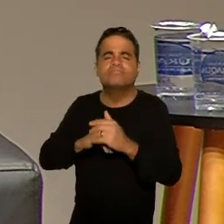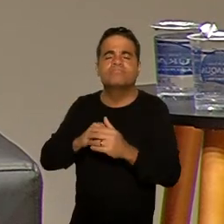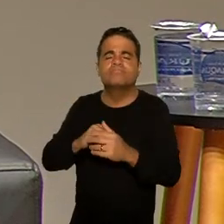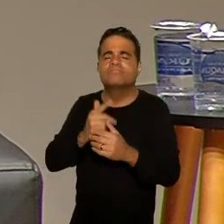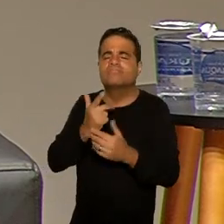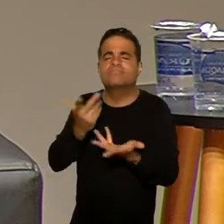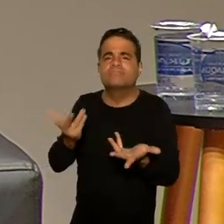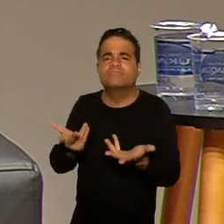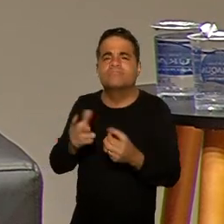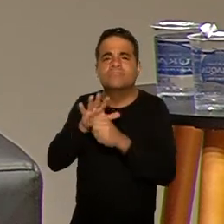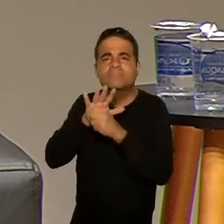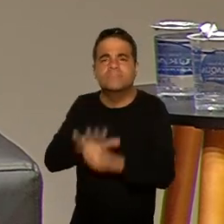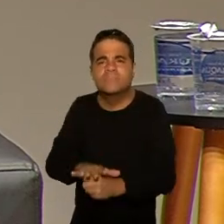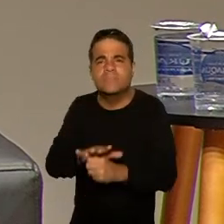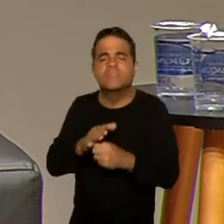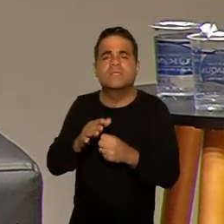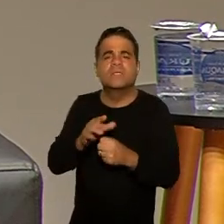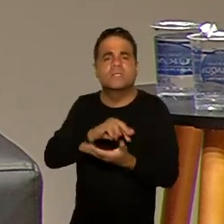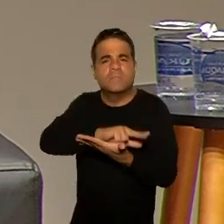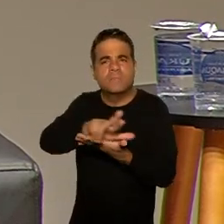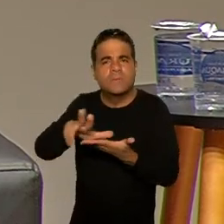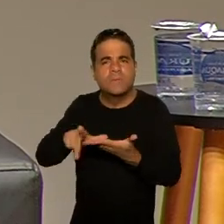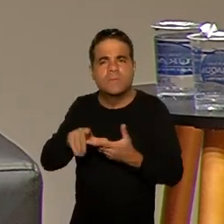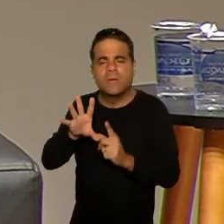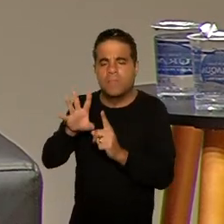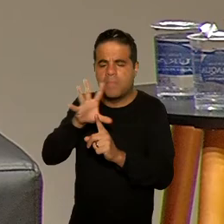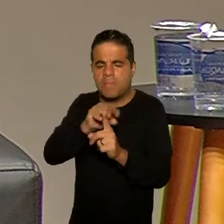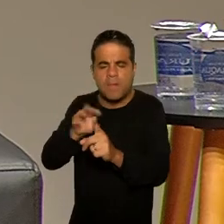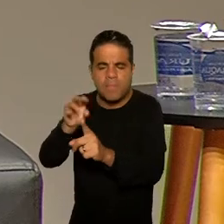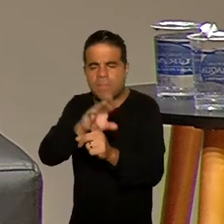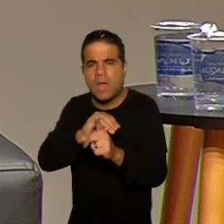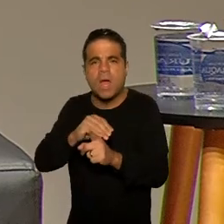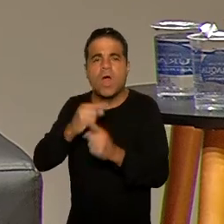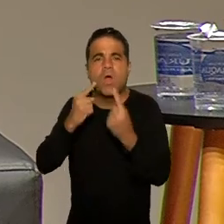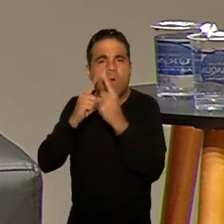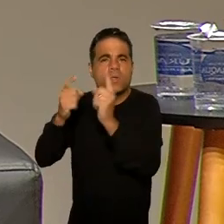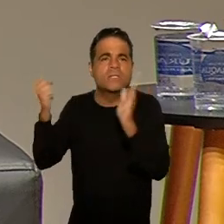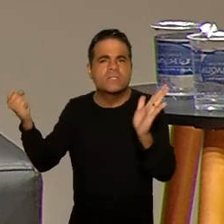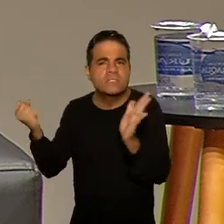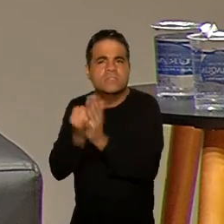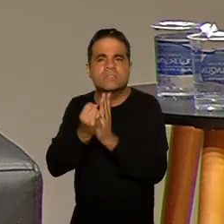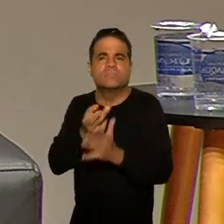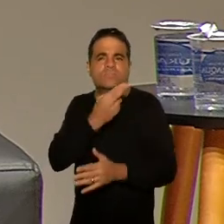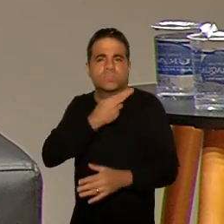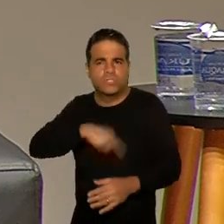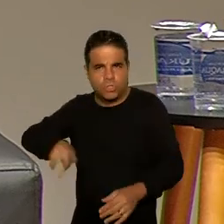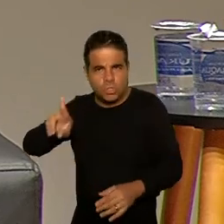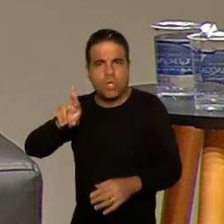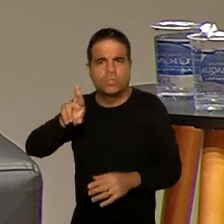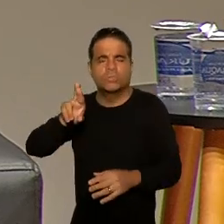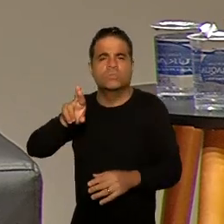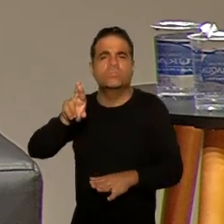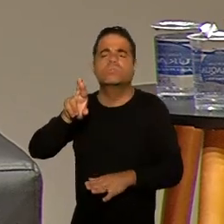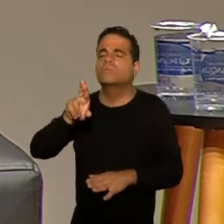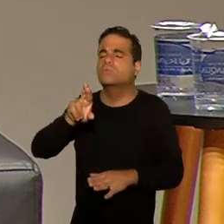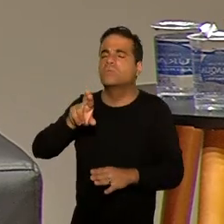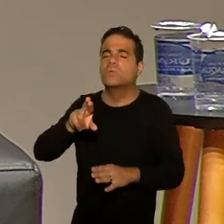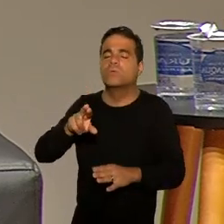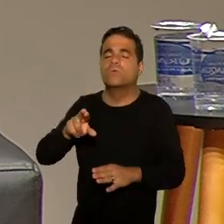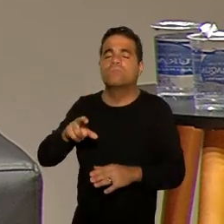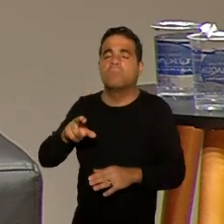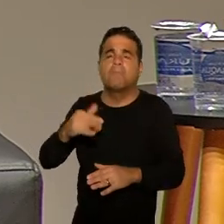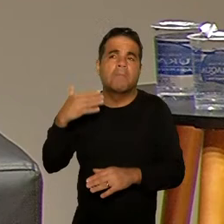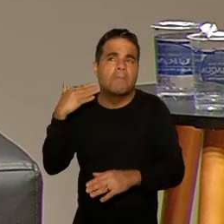pedofilia da zoofilia e tivesse blasfemando símbolos religiosos o modo como a instituição Santander